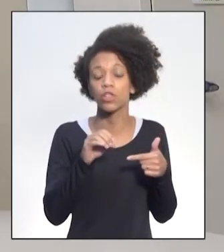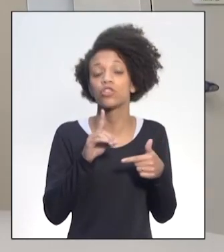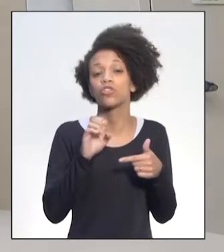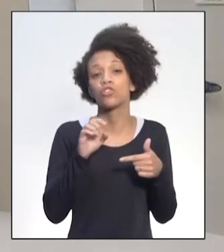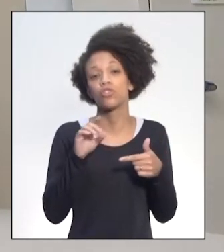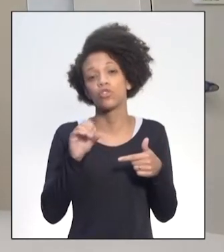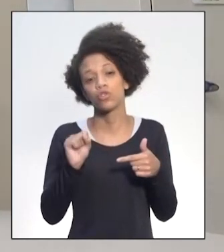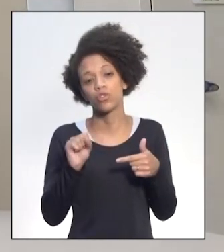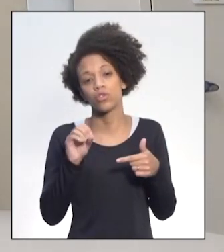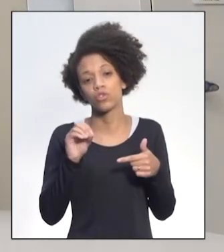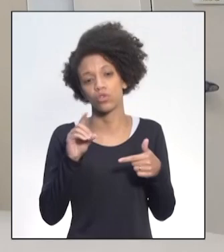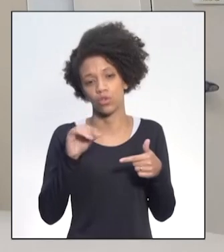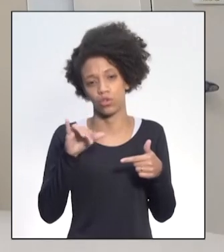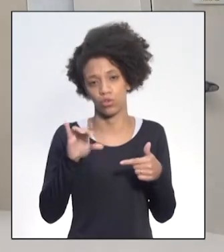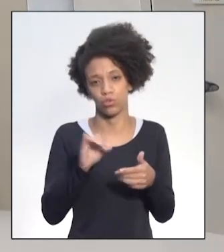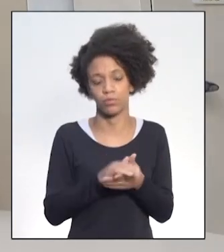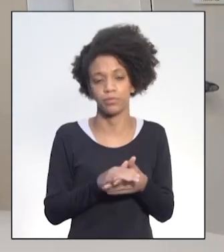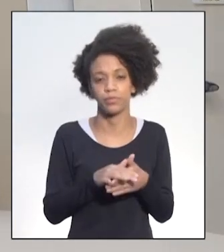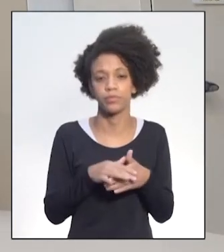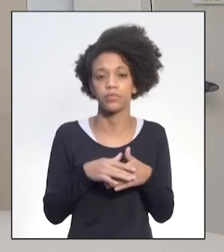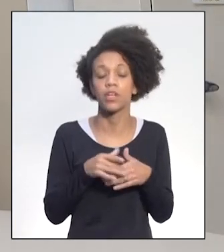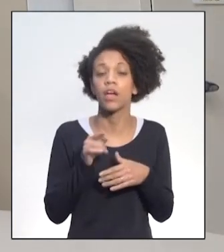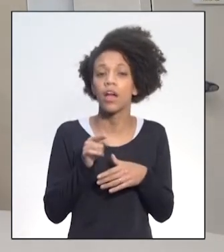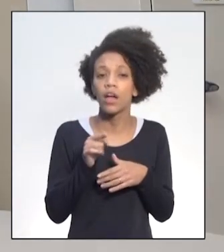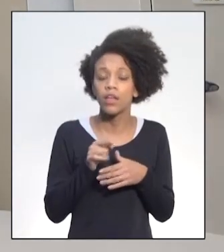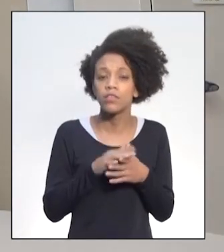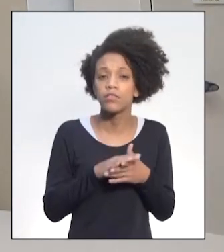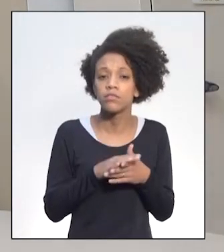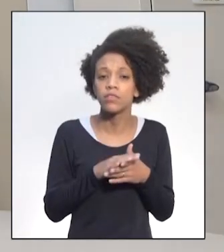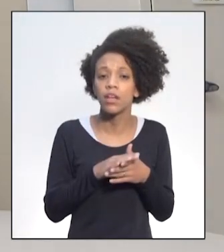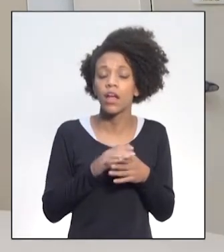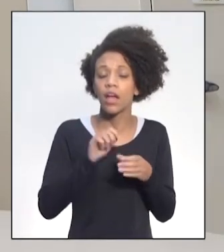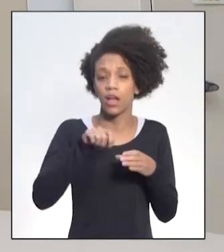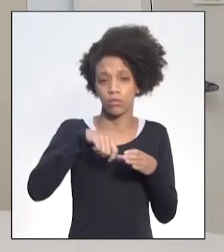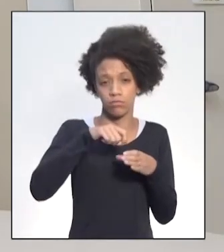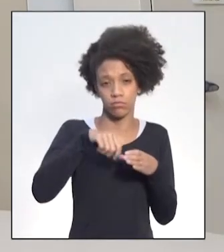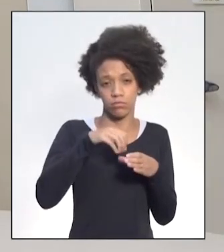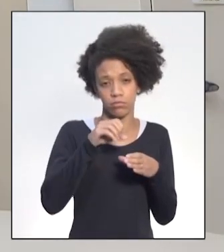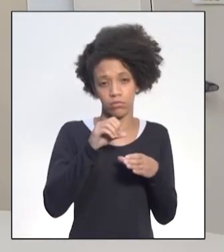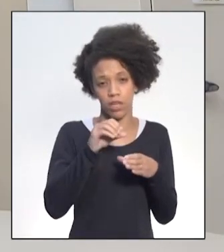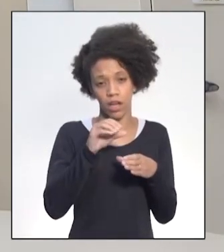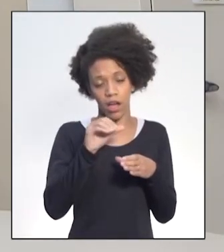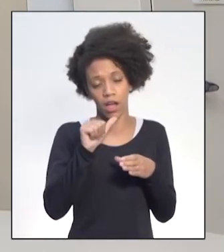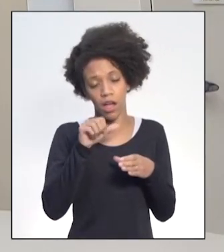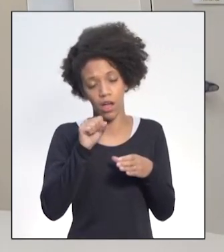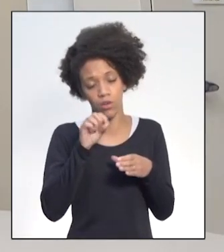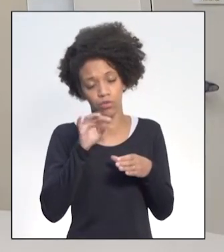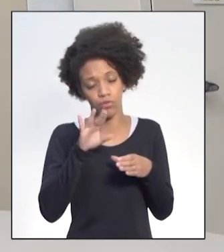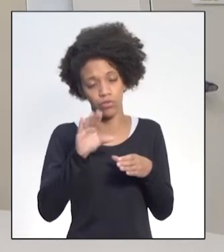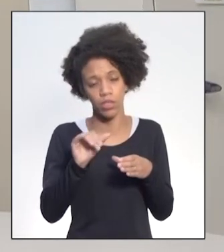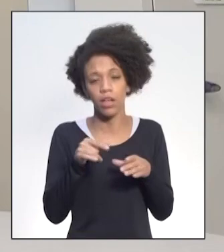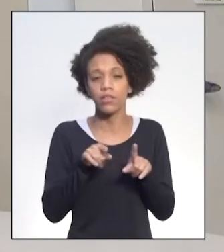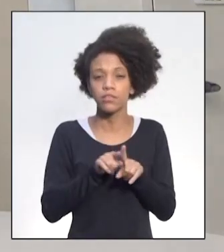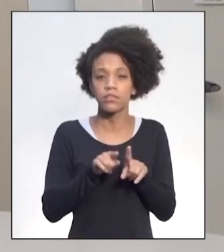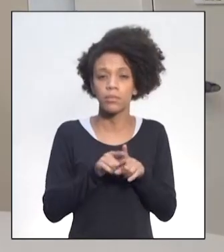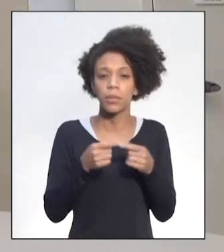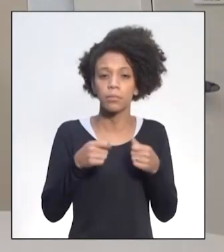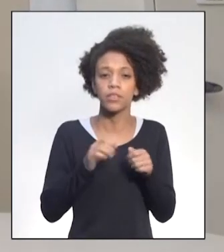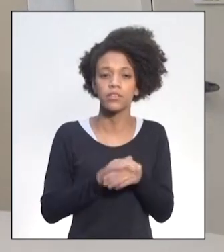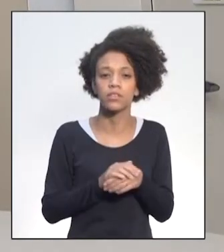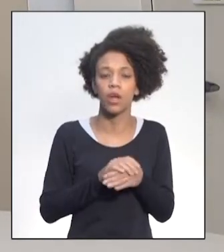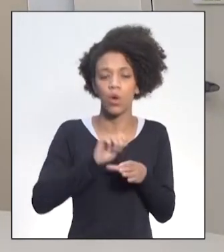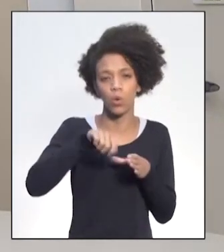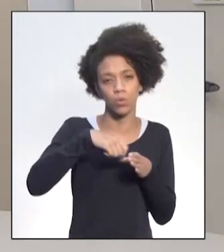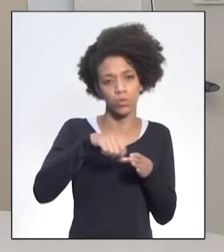sódio dissolvido em água. Esse hidróxido de sódio é a soda cáustica. E vamos precisar também do suco do